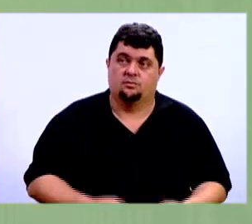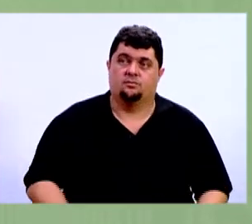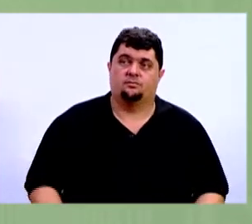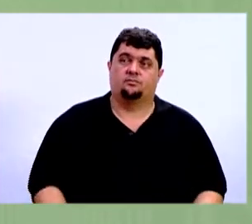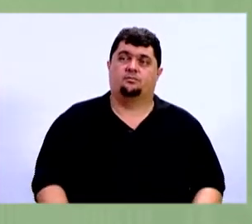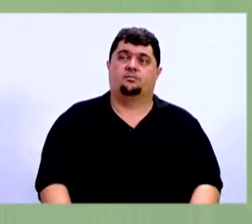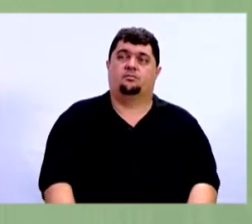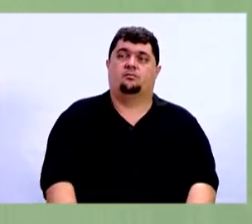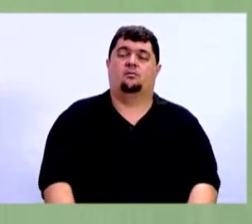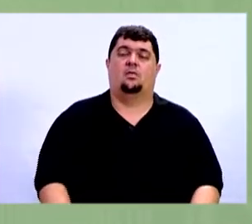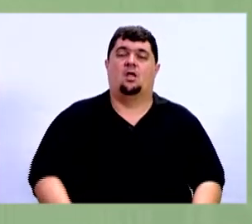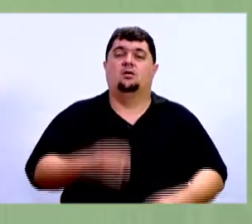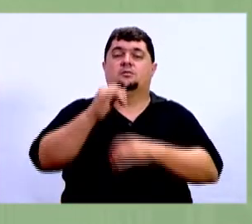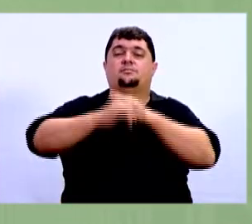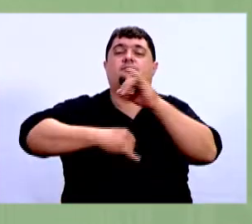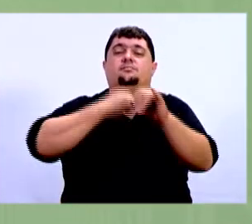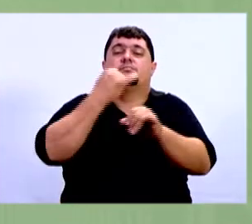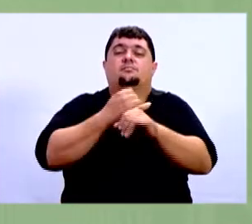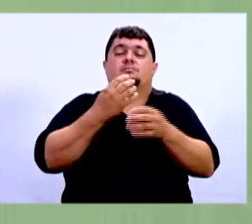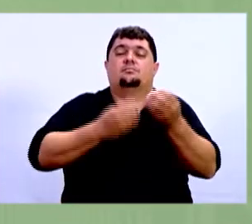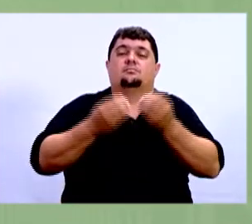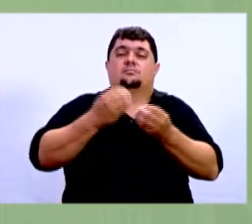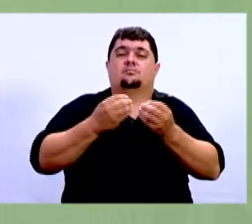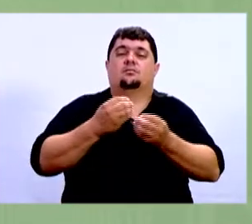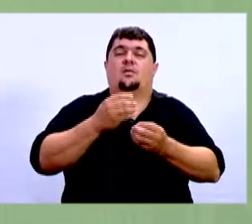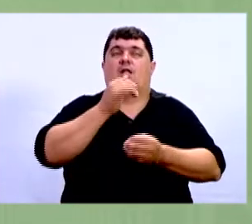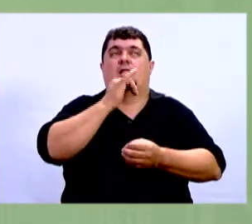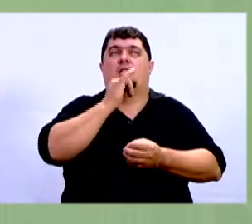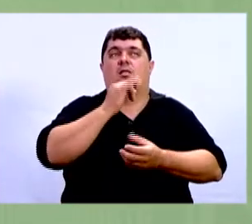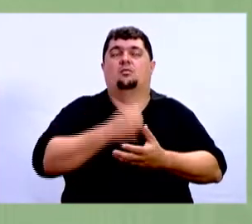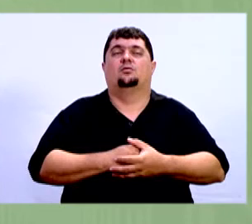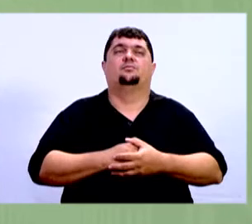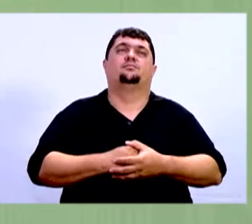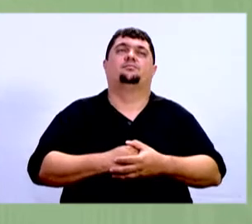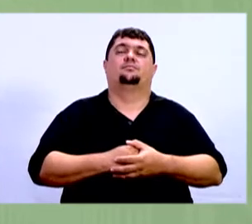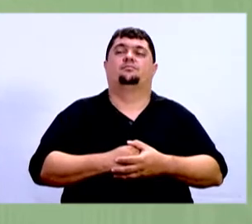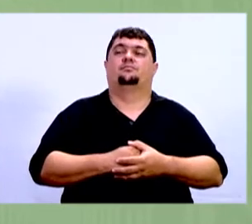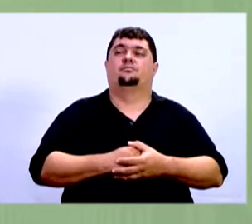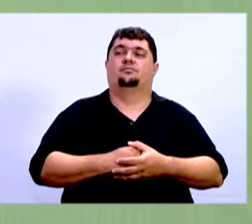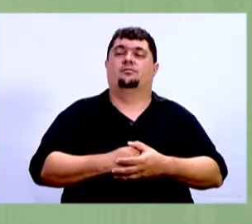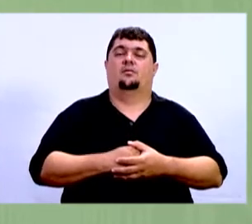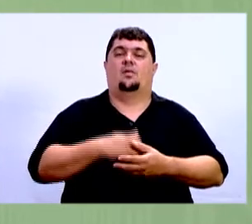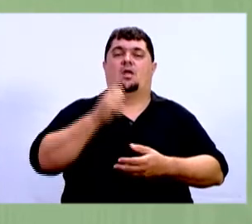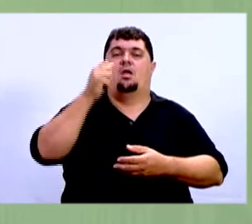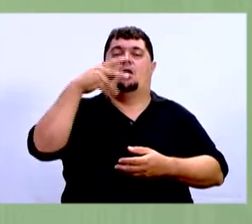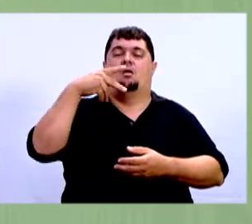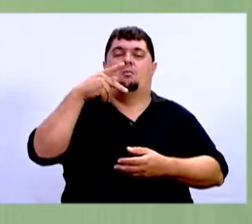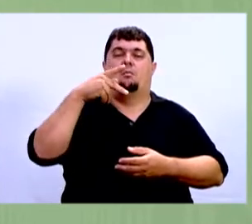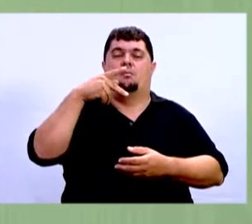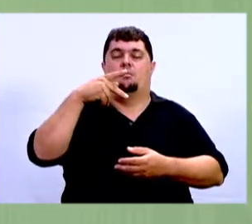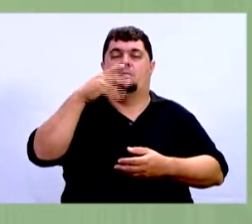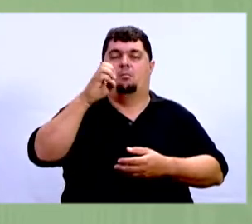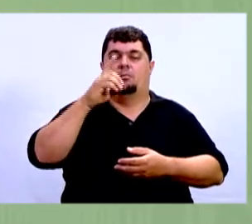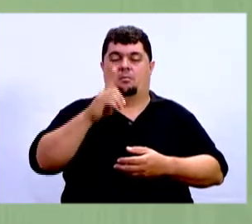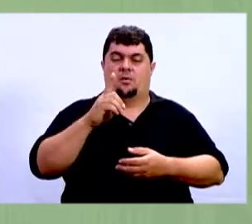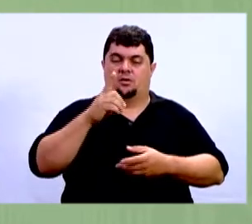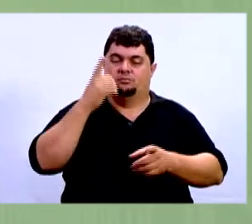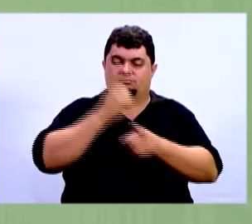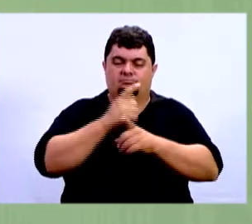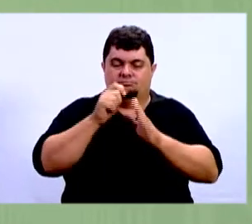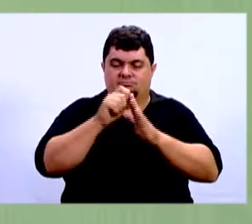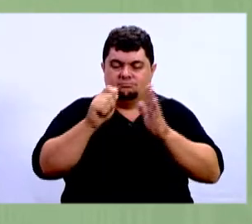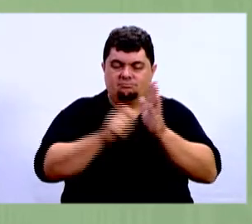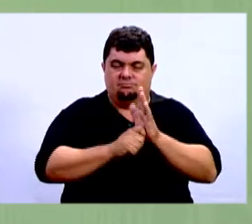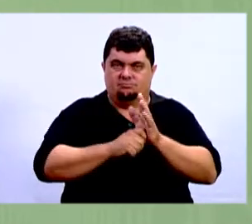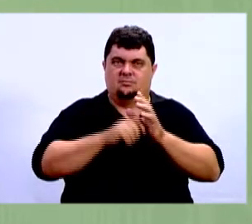da internet. As referências da internet. Por exemplo, você foi lá na página da Amped, achou um artigo lá, aquele link que